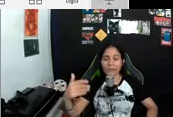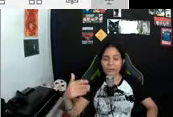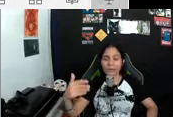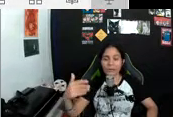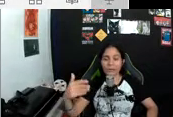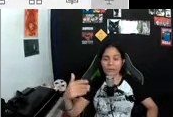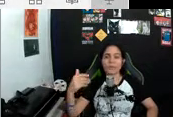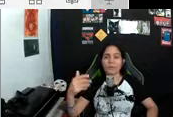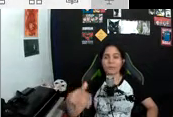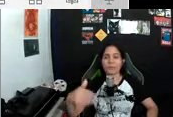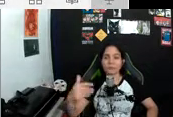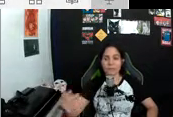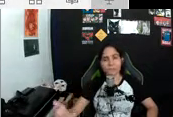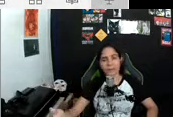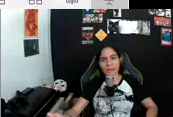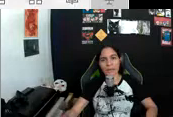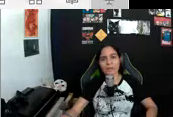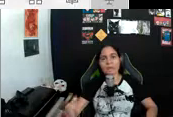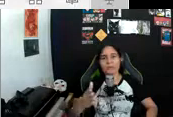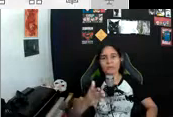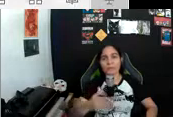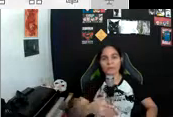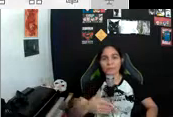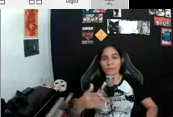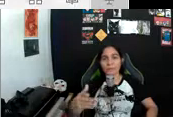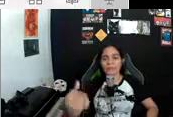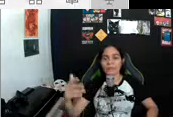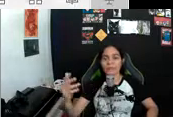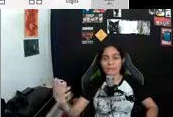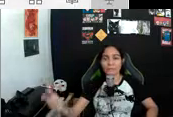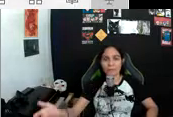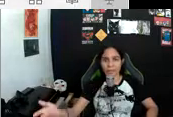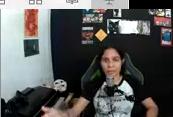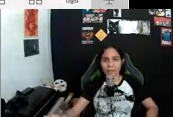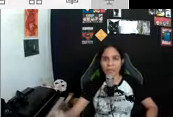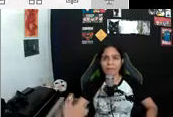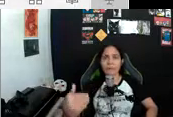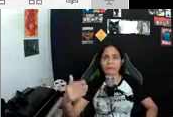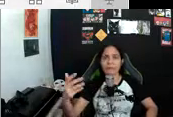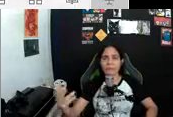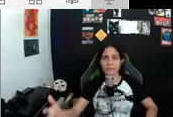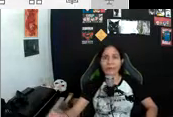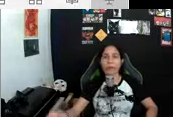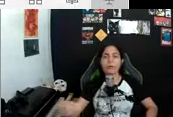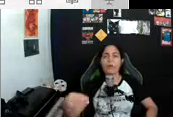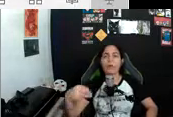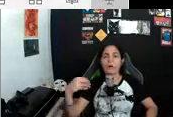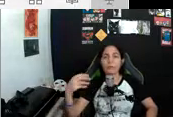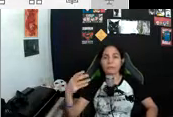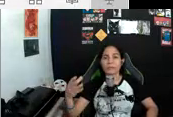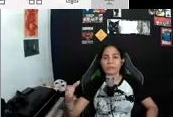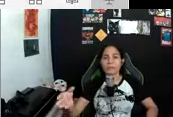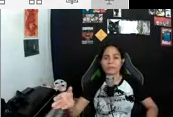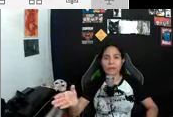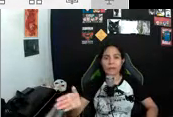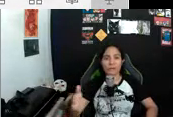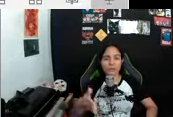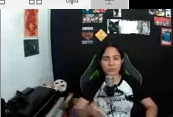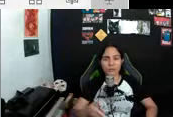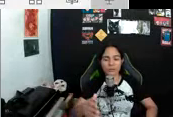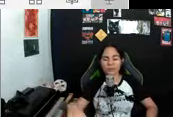trazer resultados que vão contribuir a nível não apenas da ciência, mas também a nível social, onde vocês